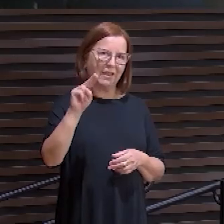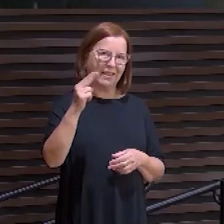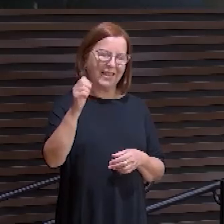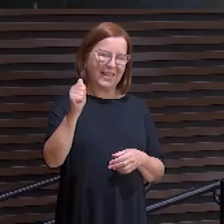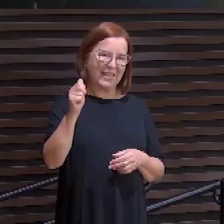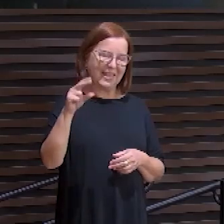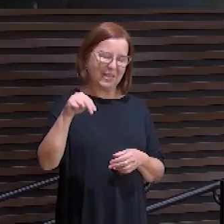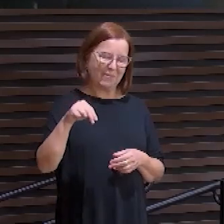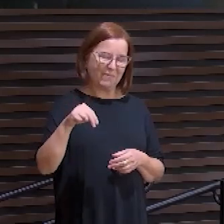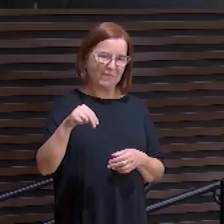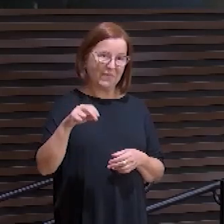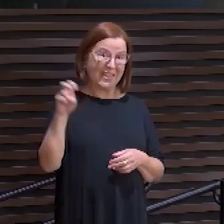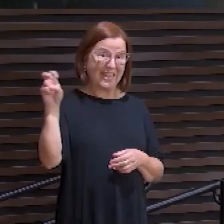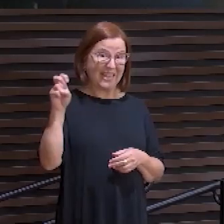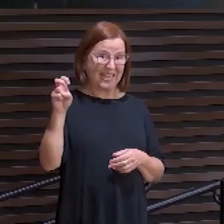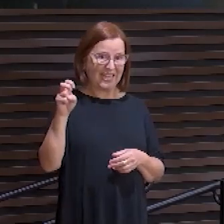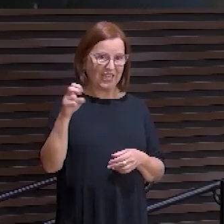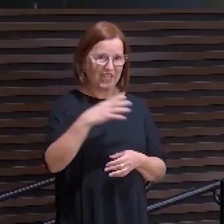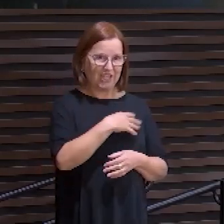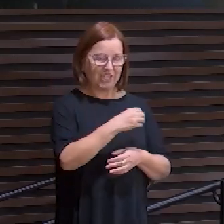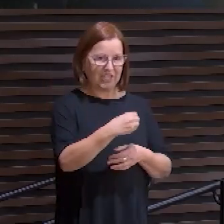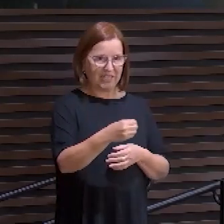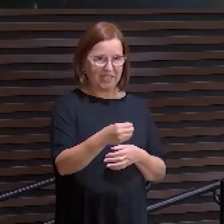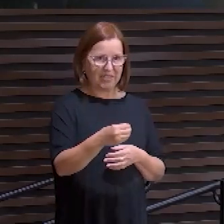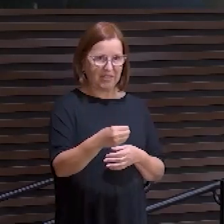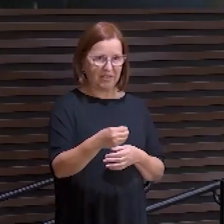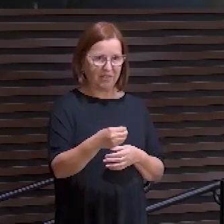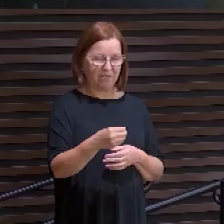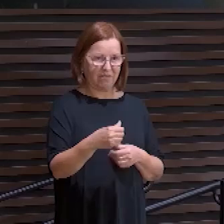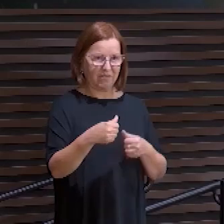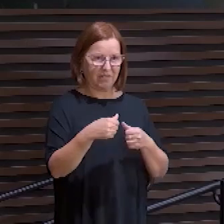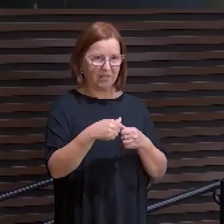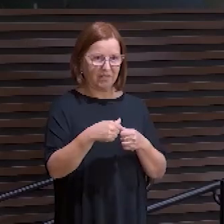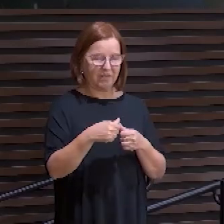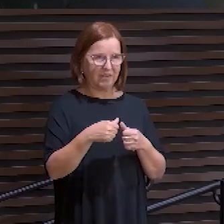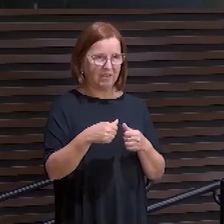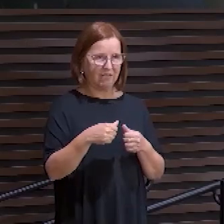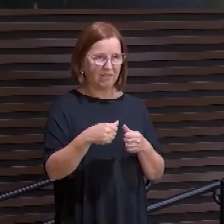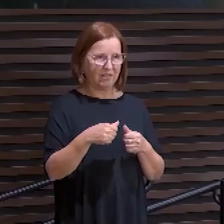na 5ª geração, estava catalogado